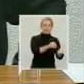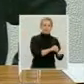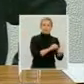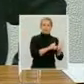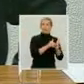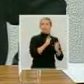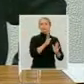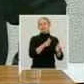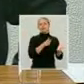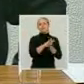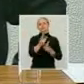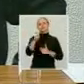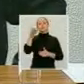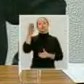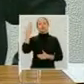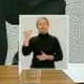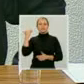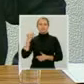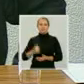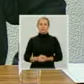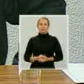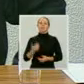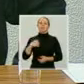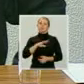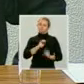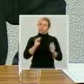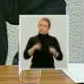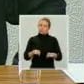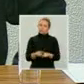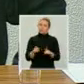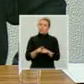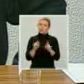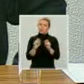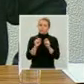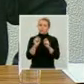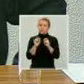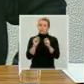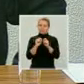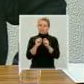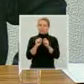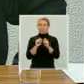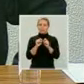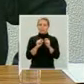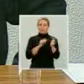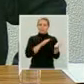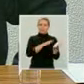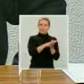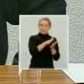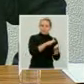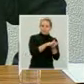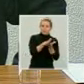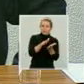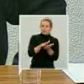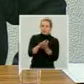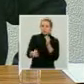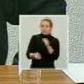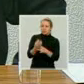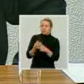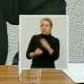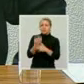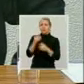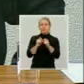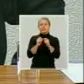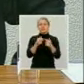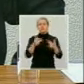foi produzido. Quando nós poderíamos estar realmente produzindo, fazendo as coisas,